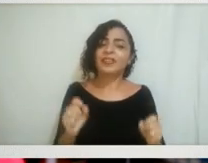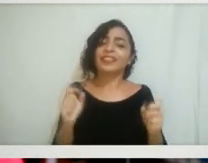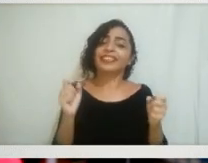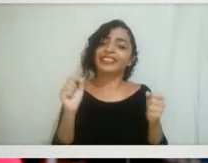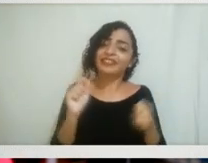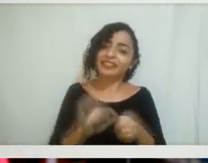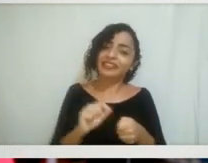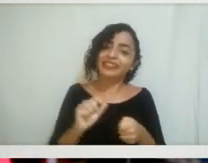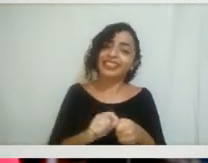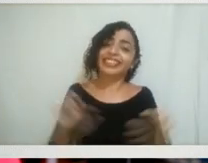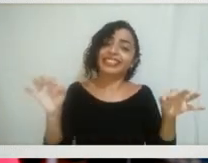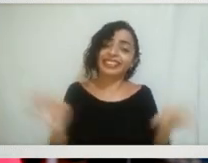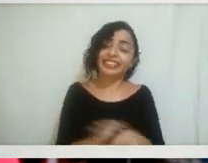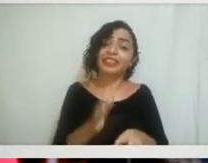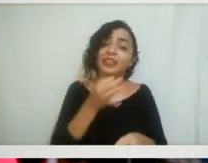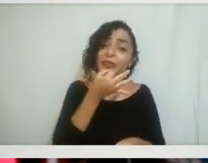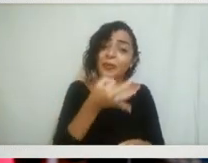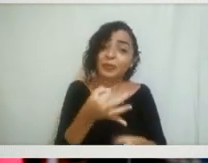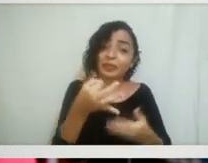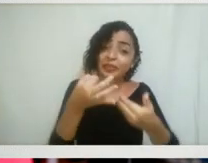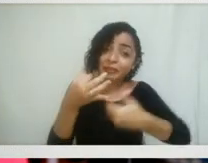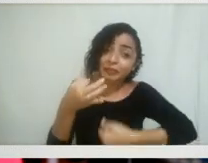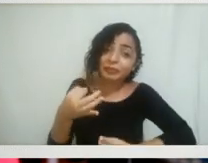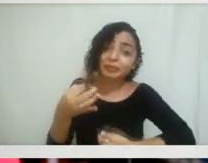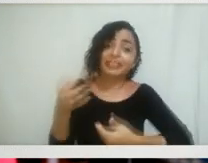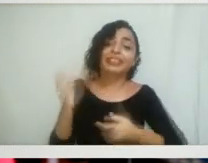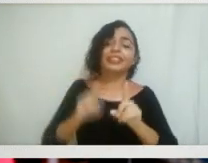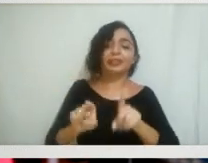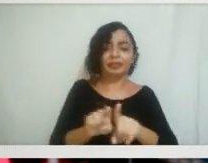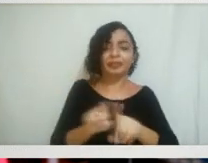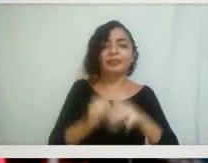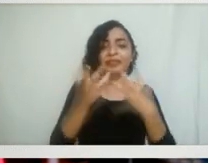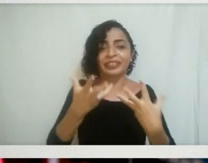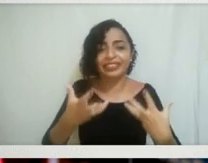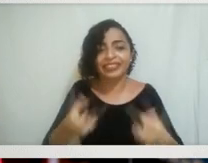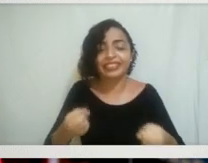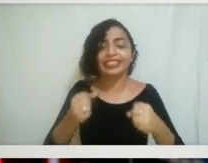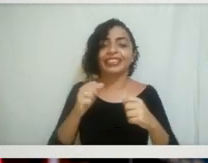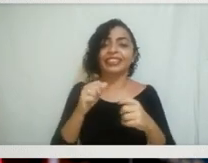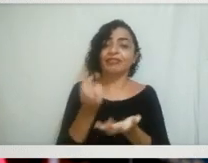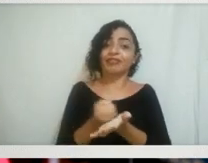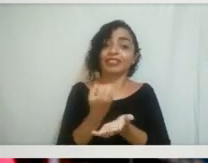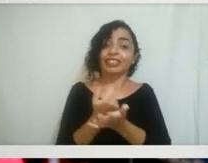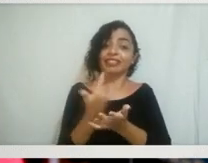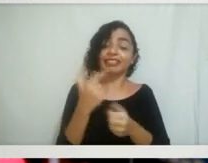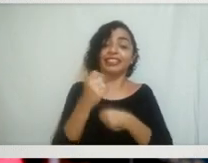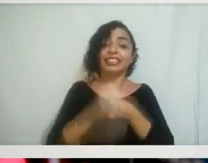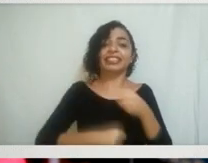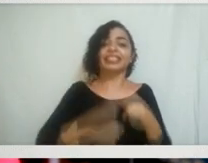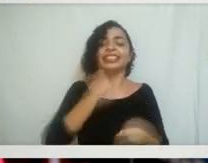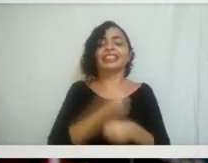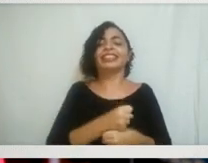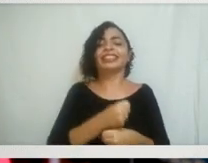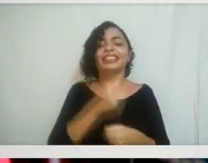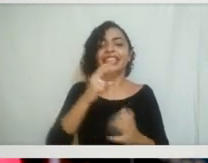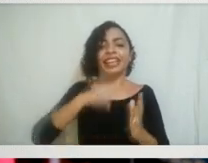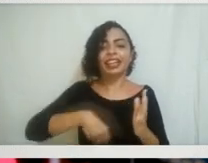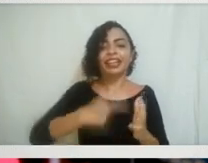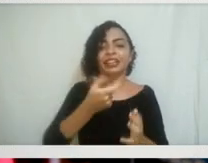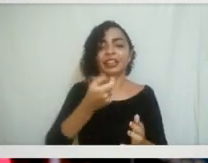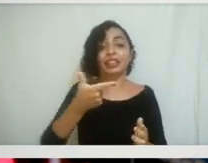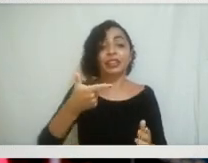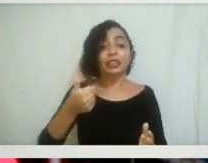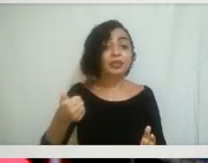poderia deixar de acatar essa sugestão de livros de não ficção para ler